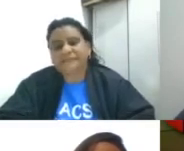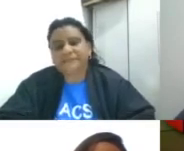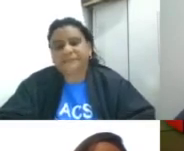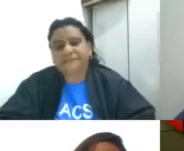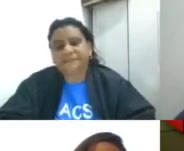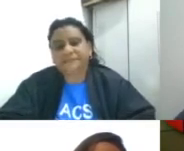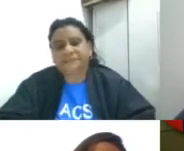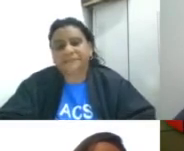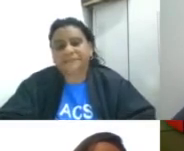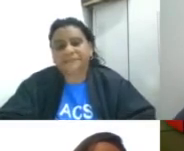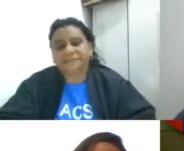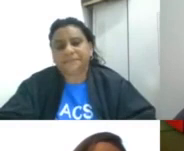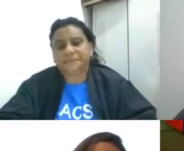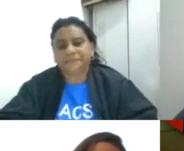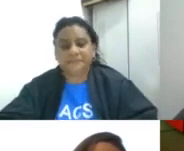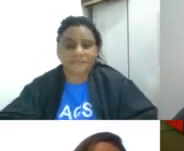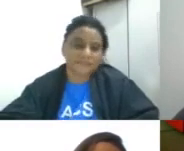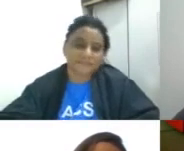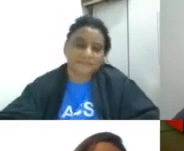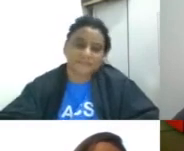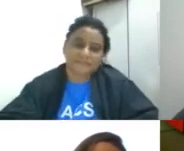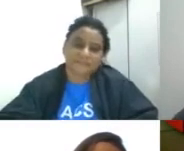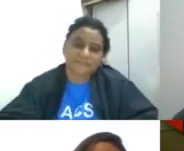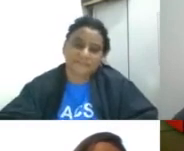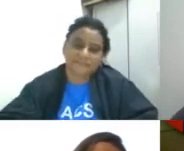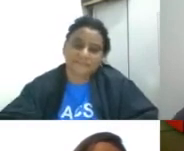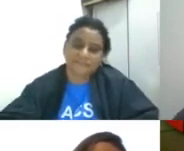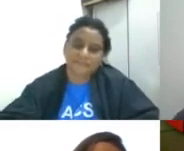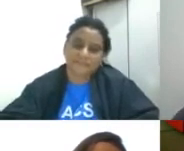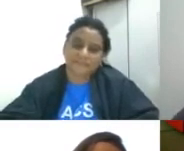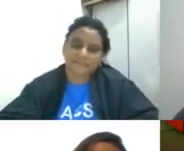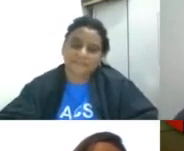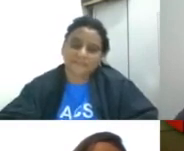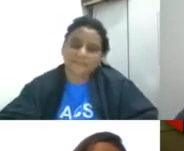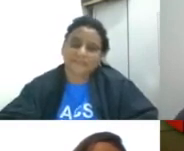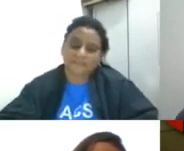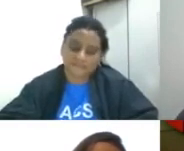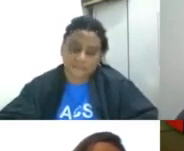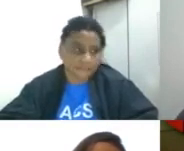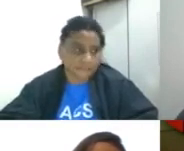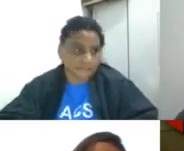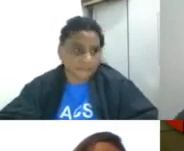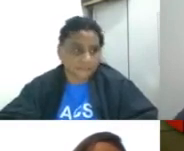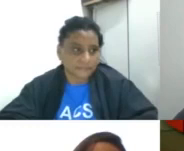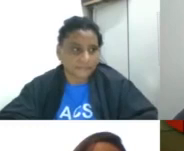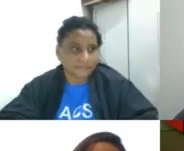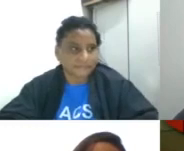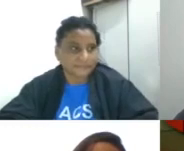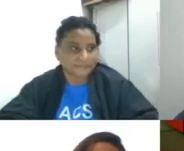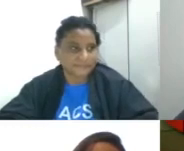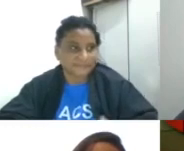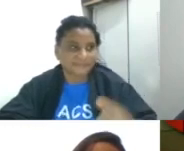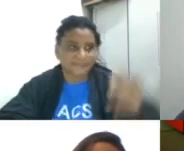baciloscopia de acompanhamento. O TRM que é o teste rápido molecular que ele também pode ser processado através dessa amostra de